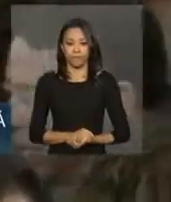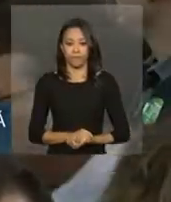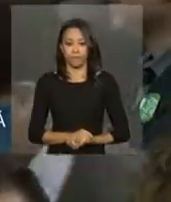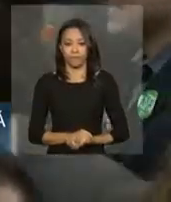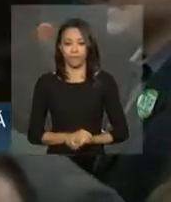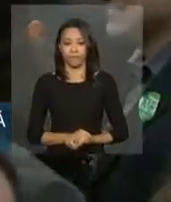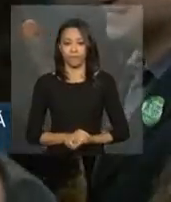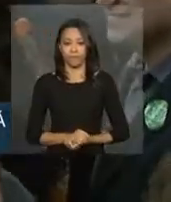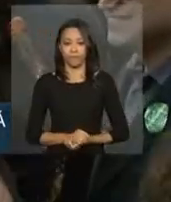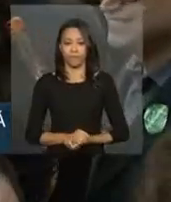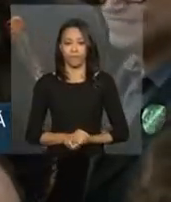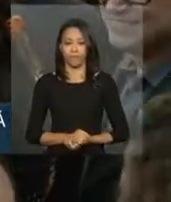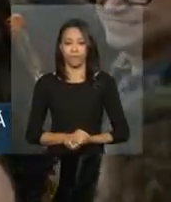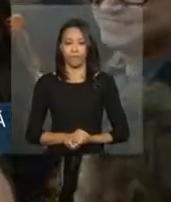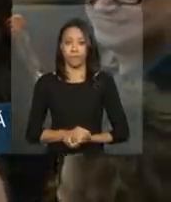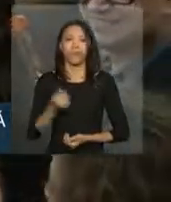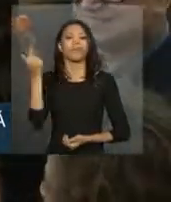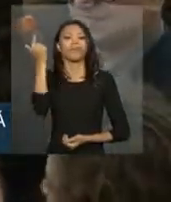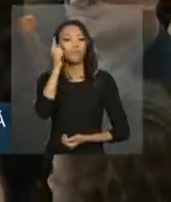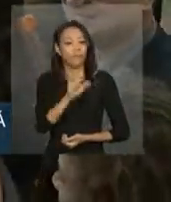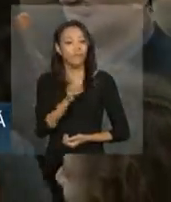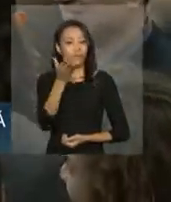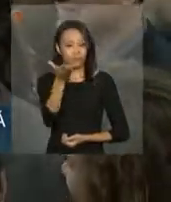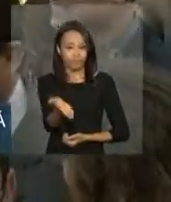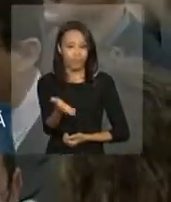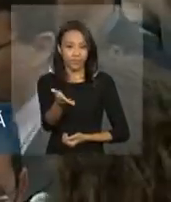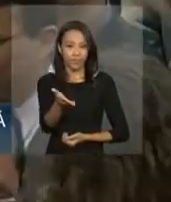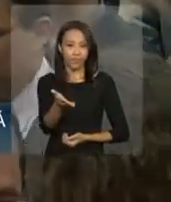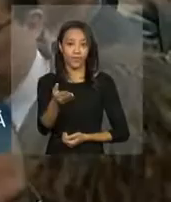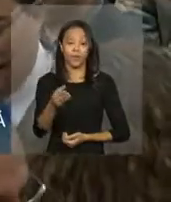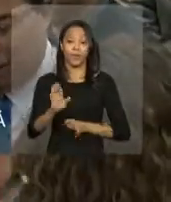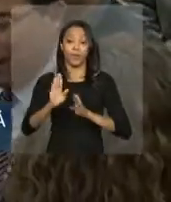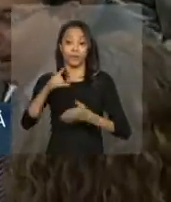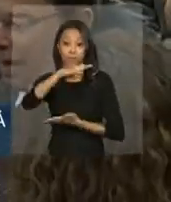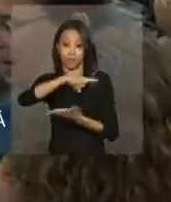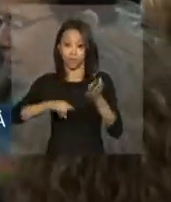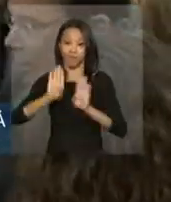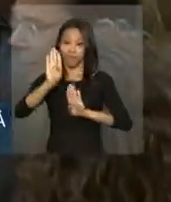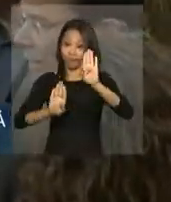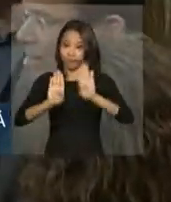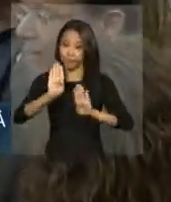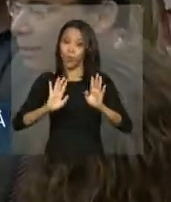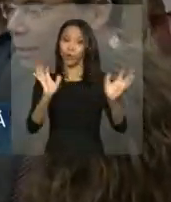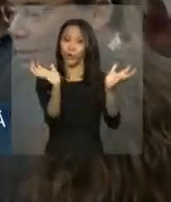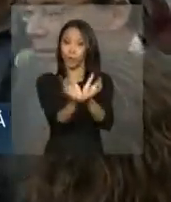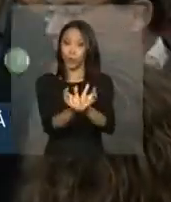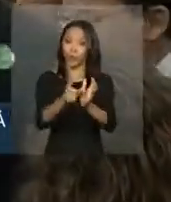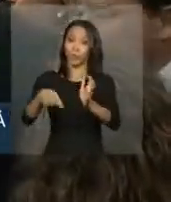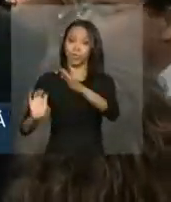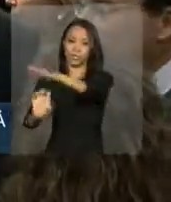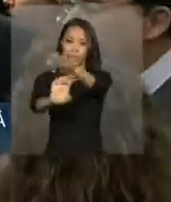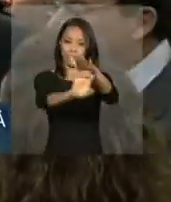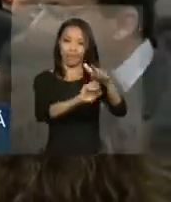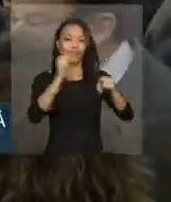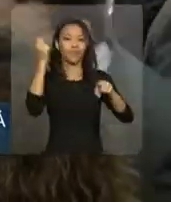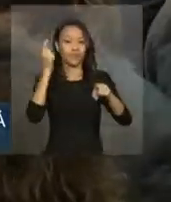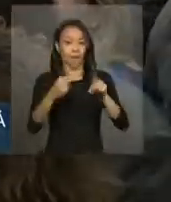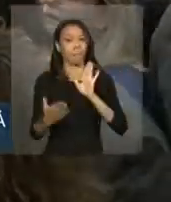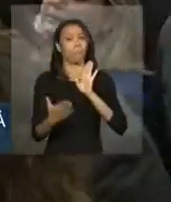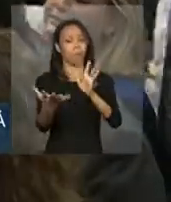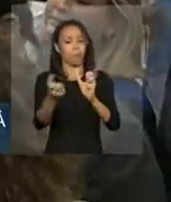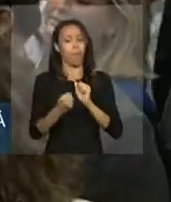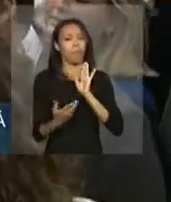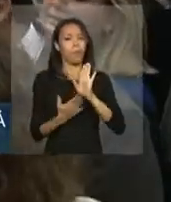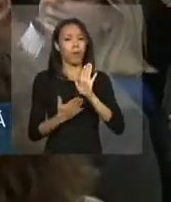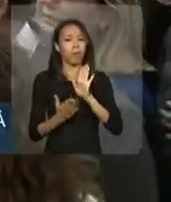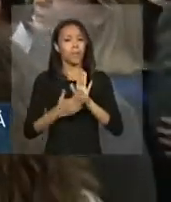Gerais e venceu Então essa licitação o grupo que apresentou a proposta de receber a